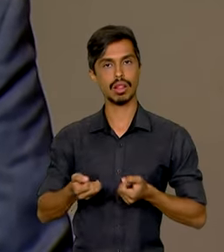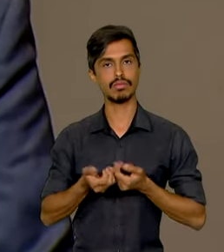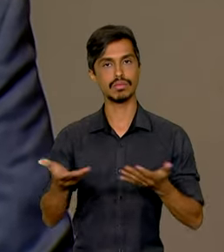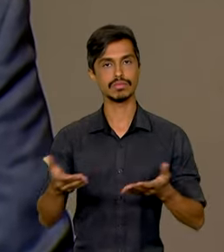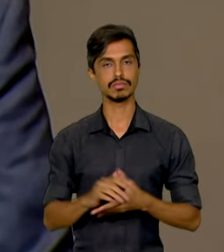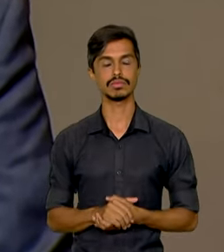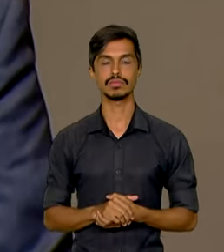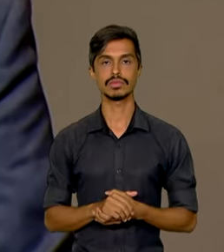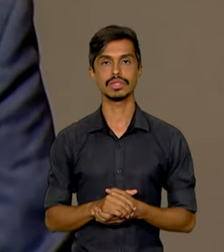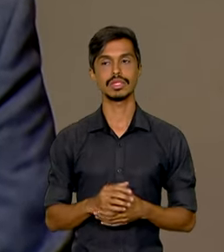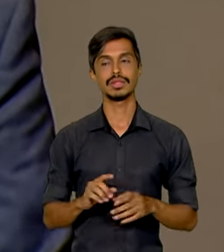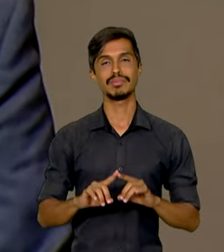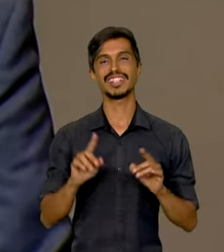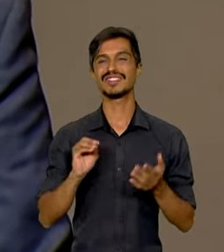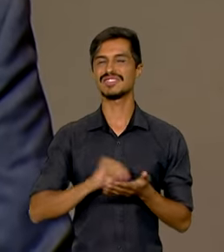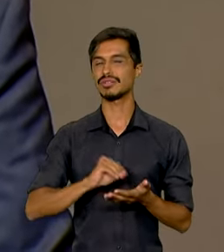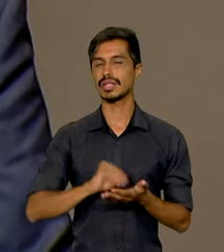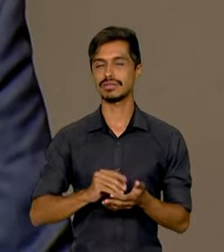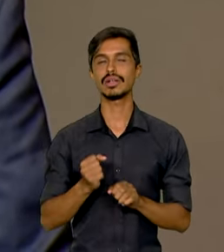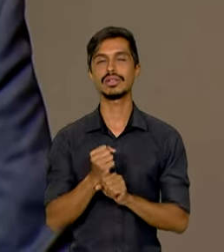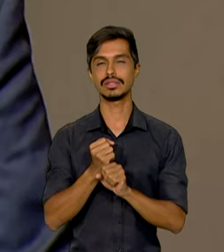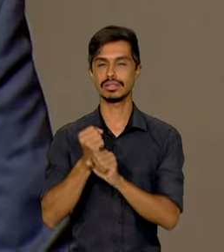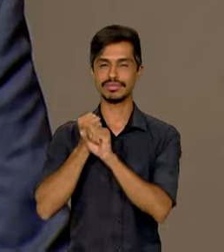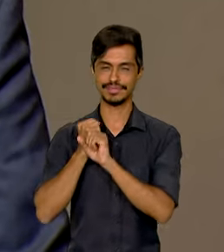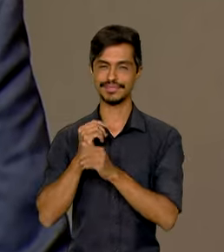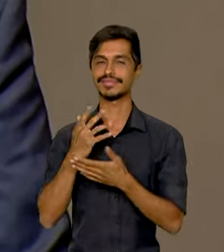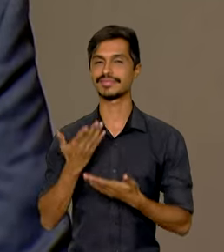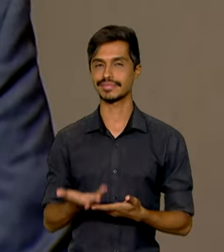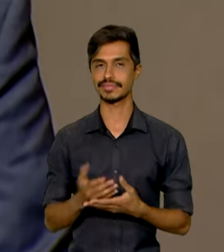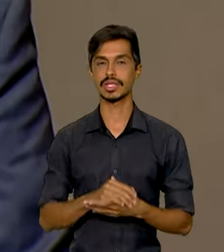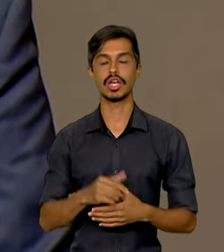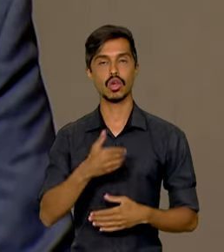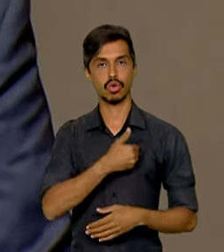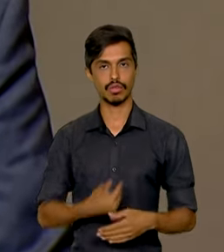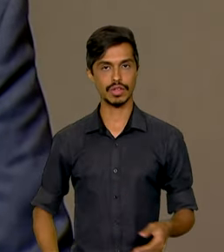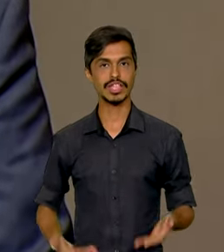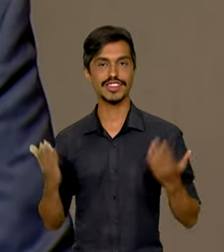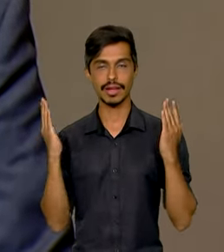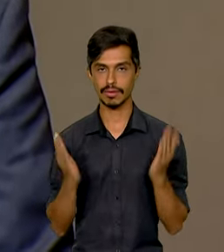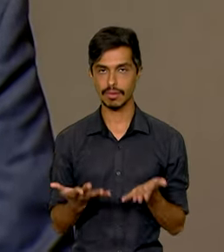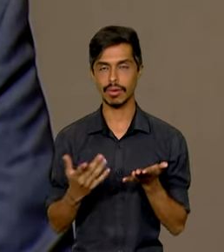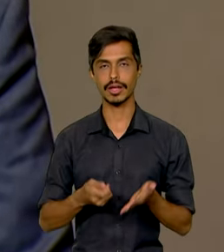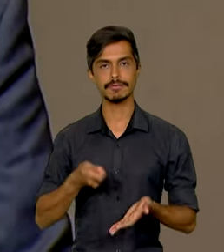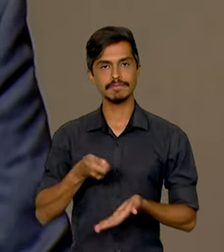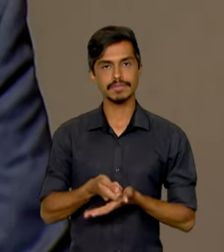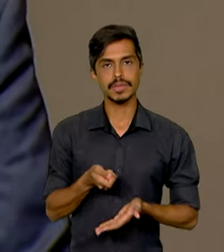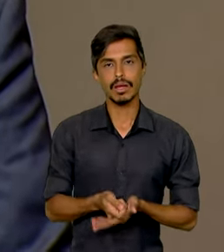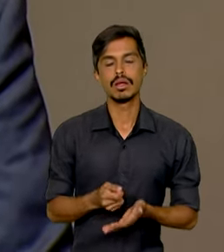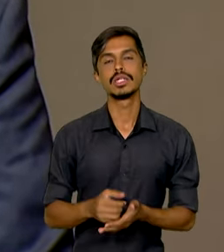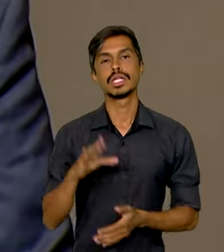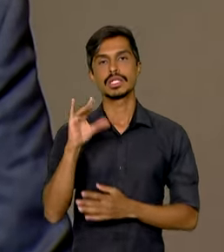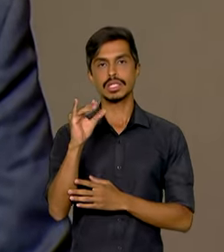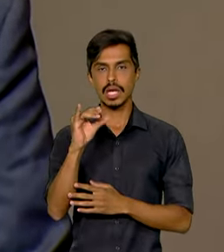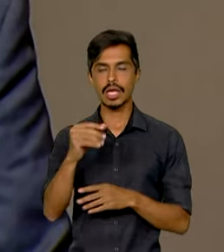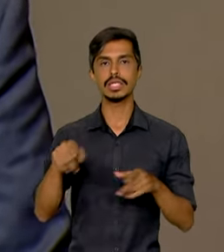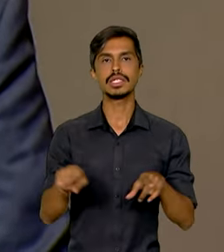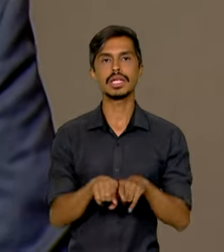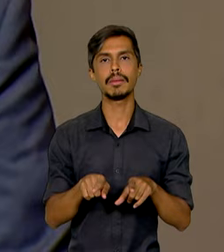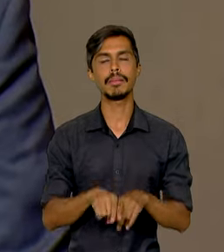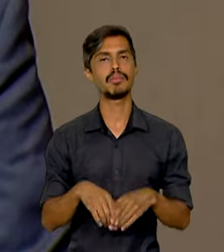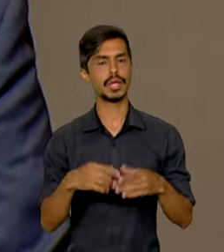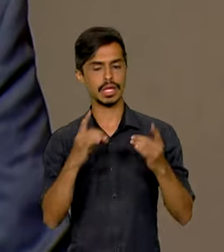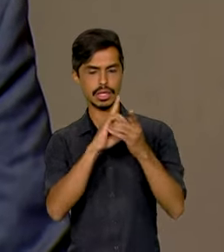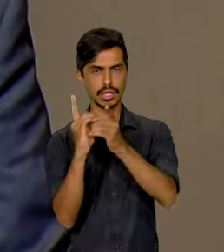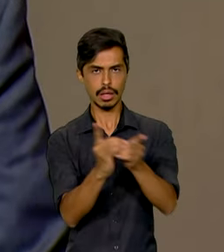que lamentavelmente estava faltando nos últimos anos. Este governo reafirma seu compromisso com a ciência, a democracia e